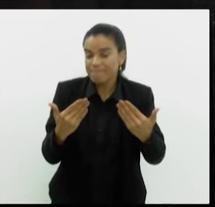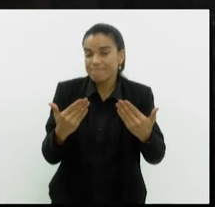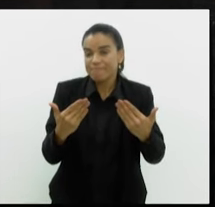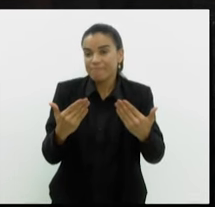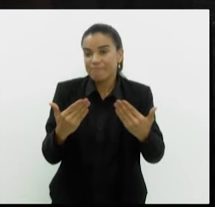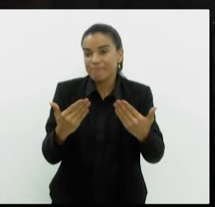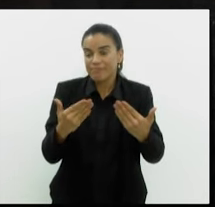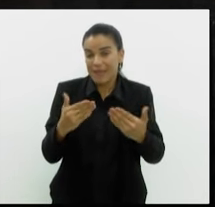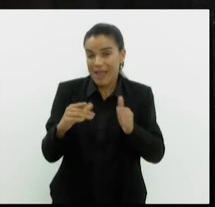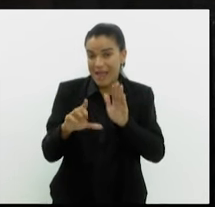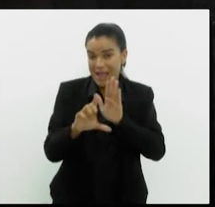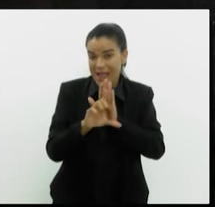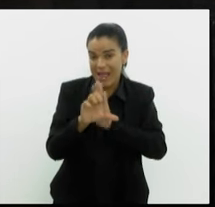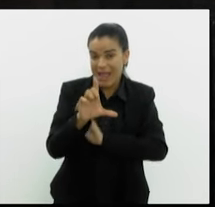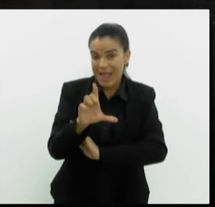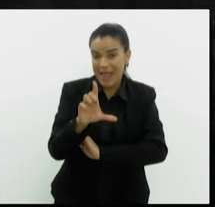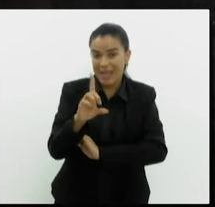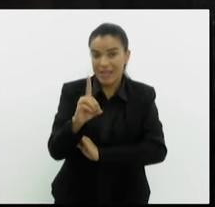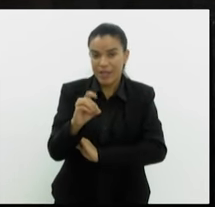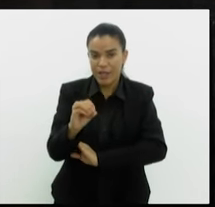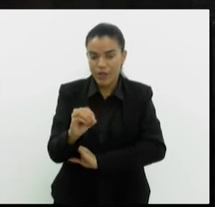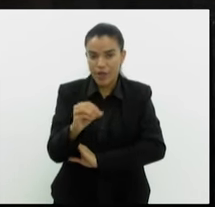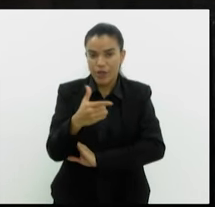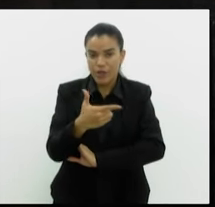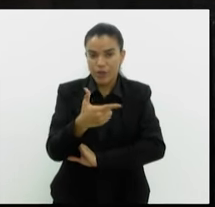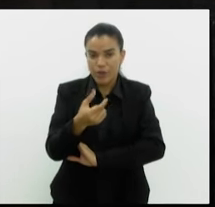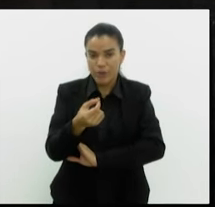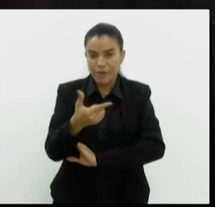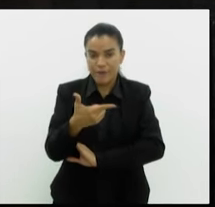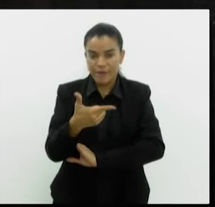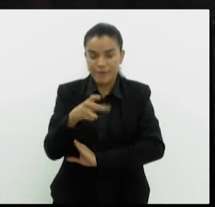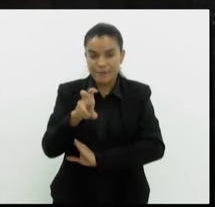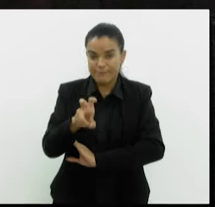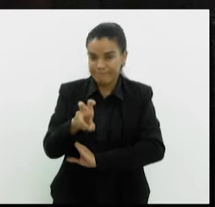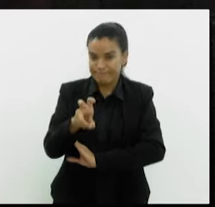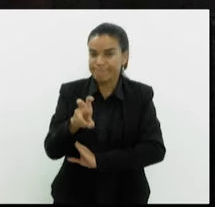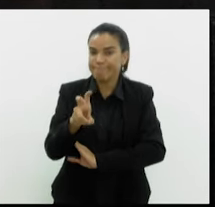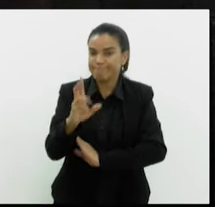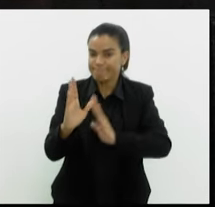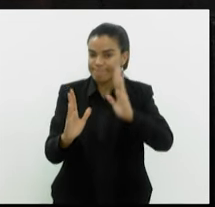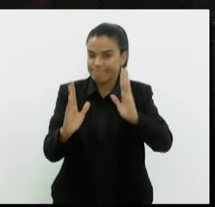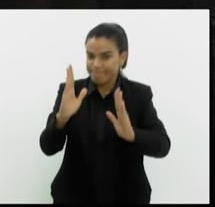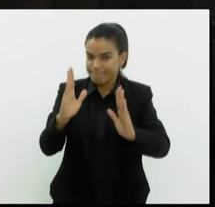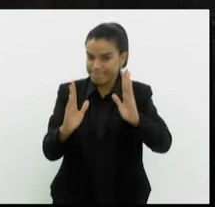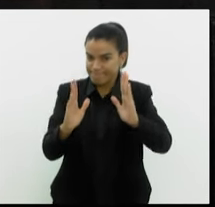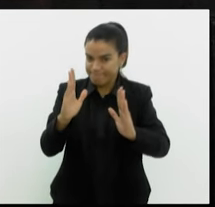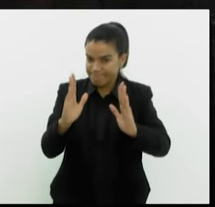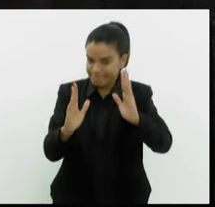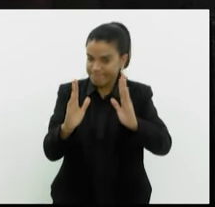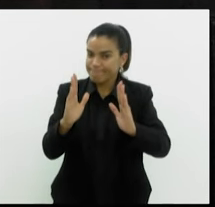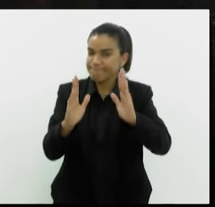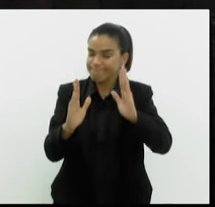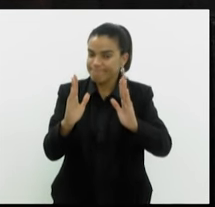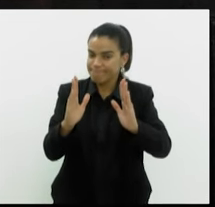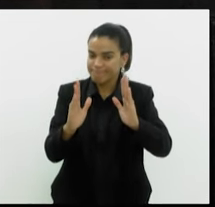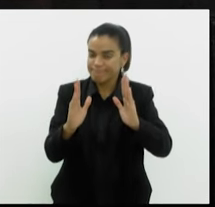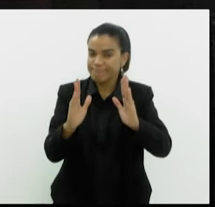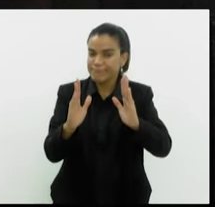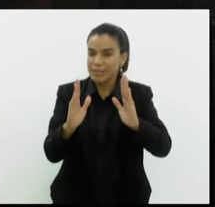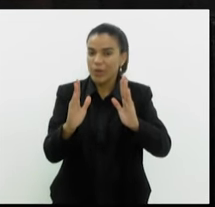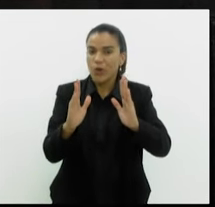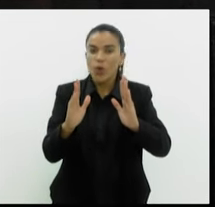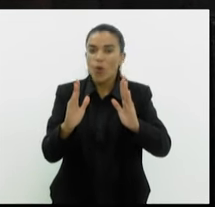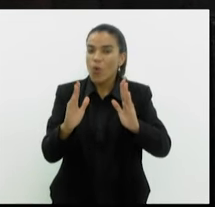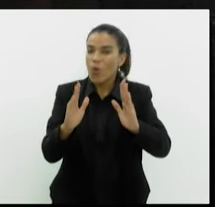A LDO de 2025 prevê, para 2025,